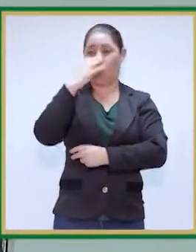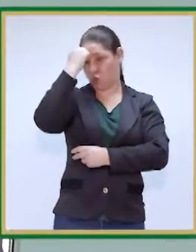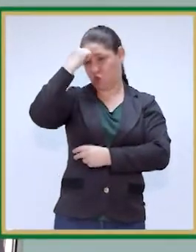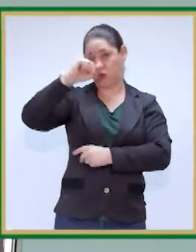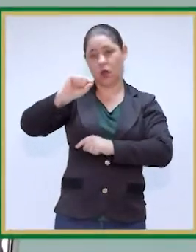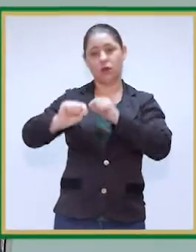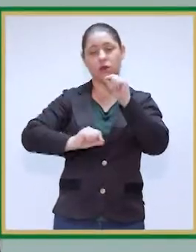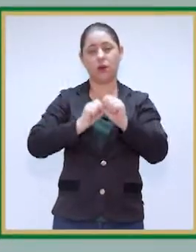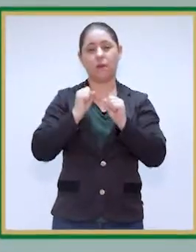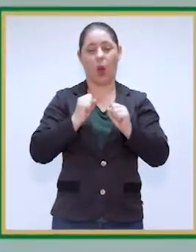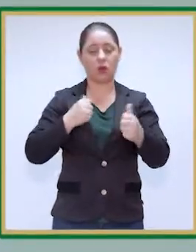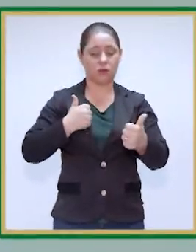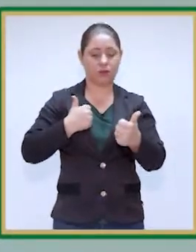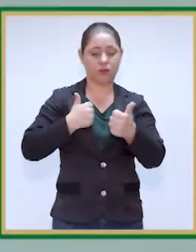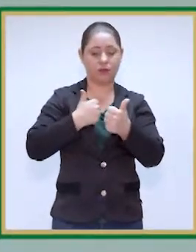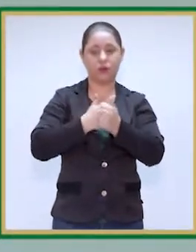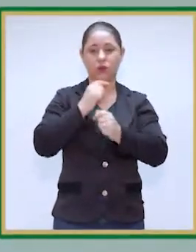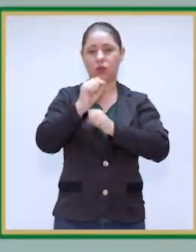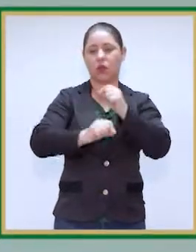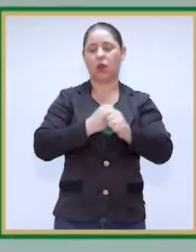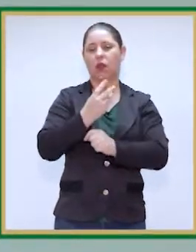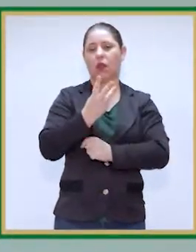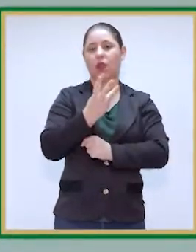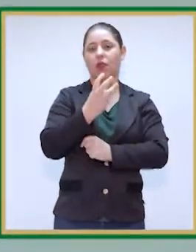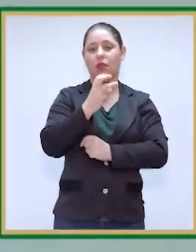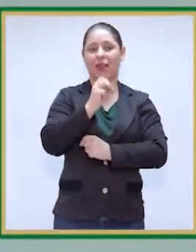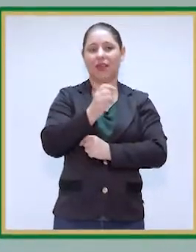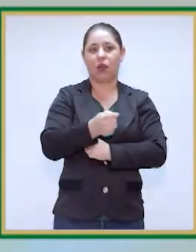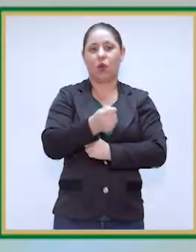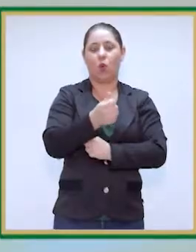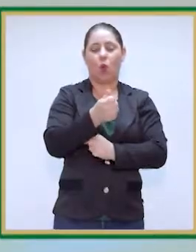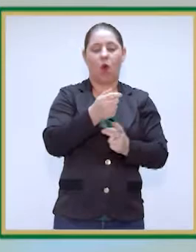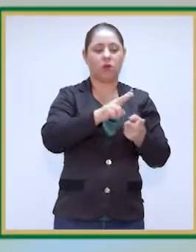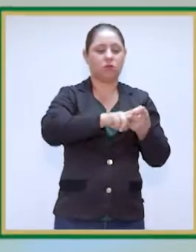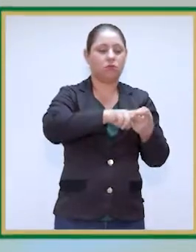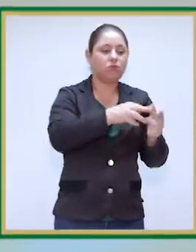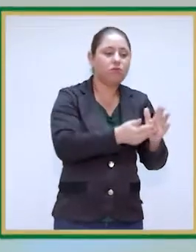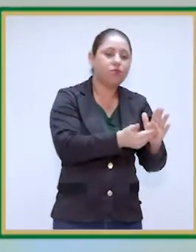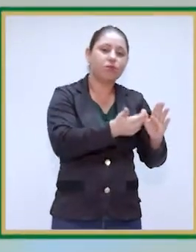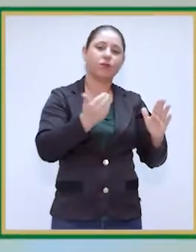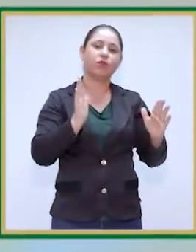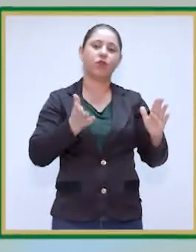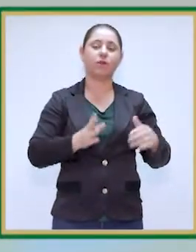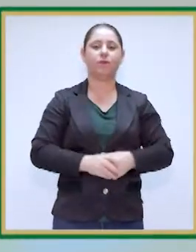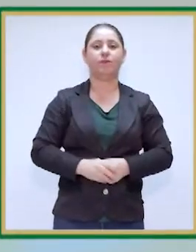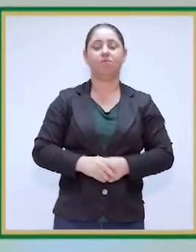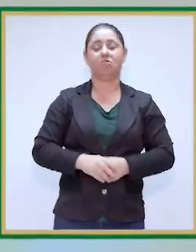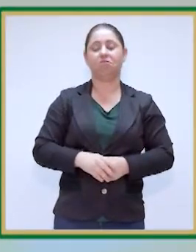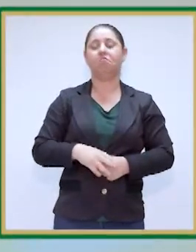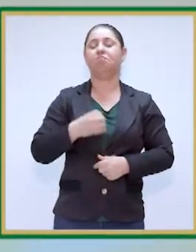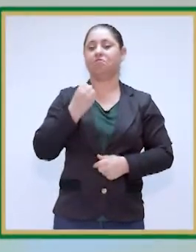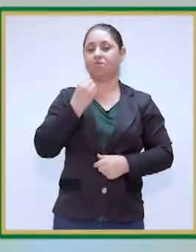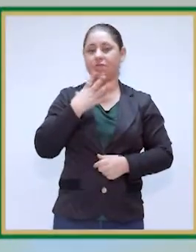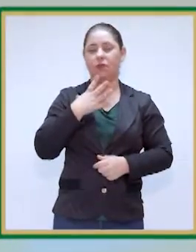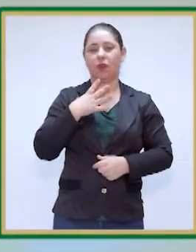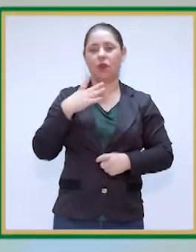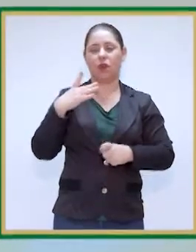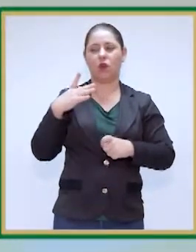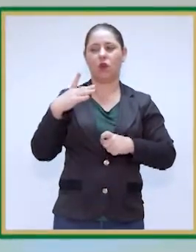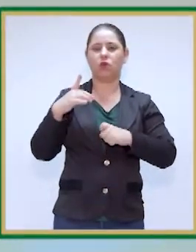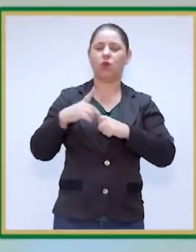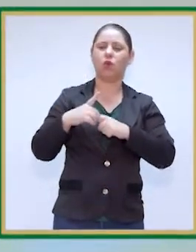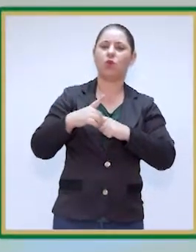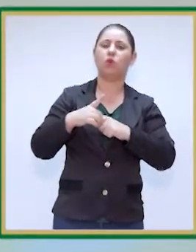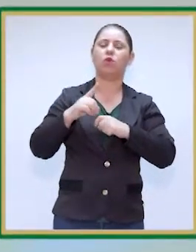e a gente está próximo já de 30 desinternações. Nossa, maravilha. Bom, já que o doutor comentou